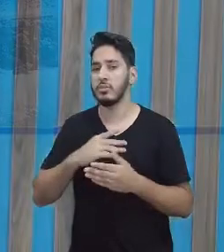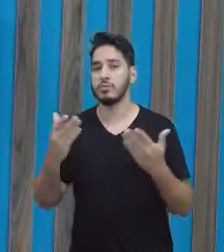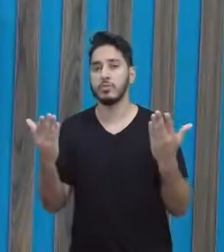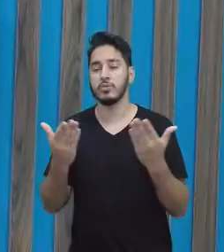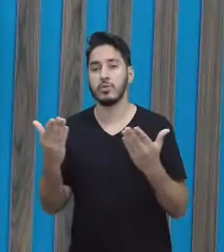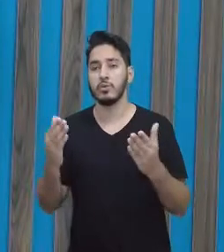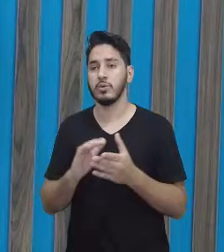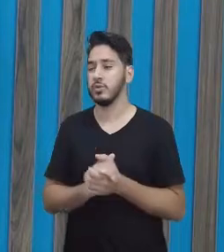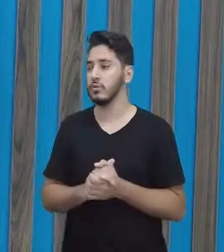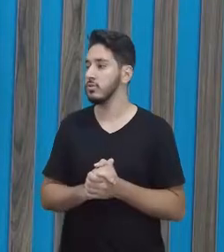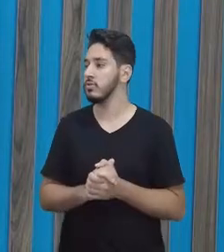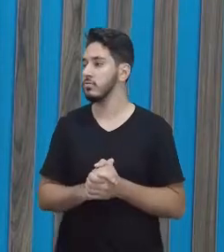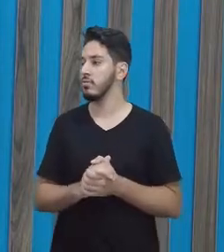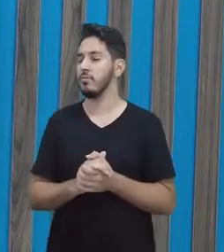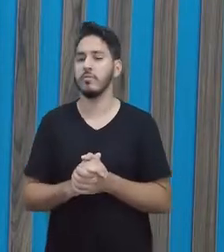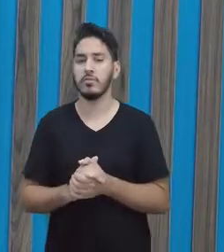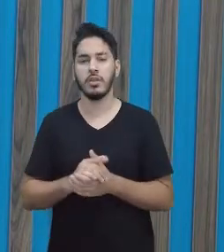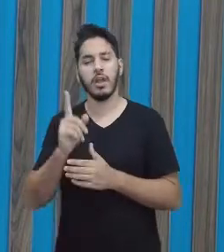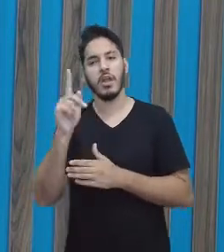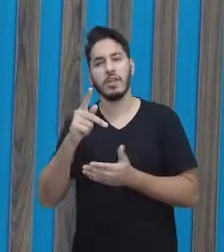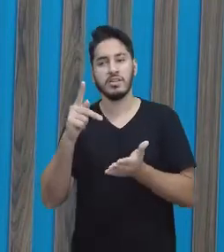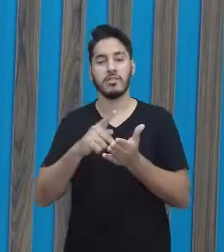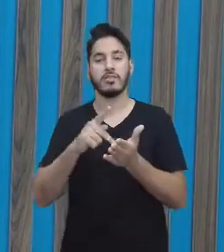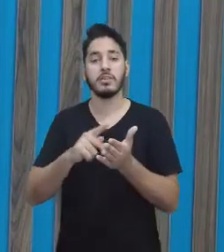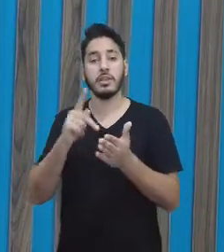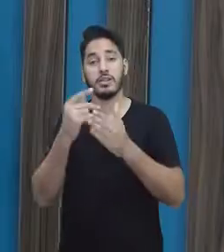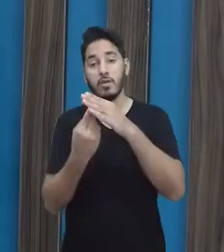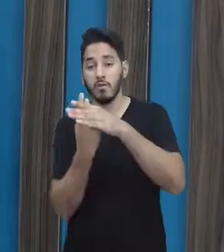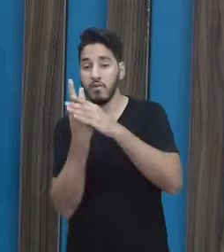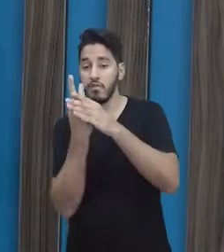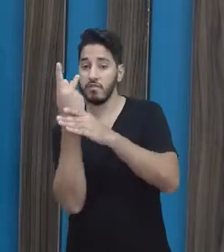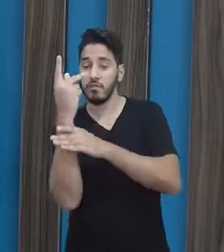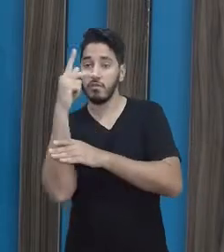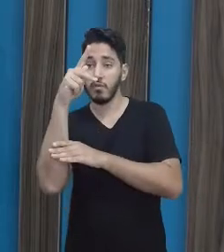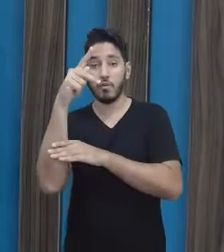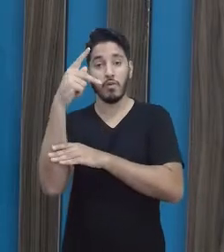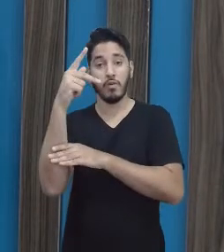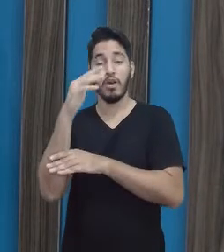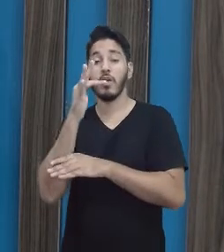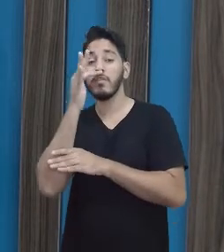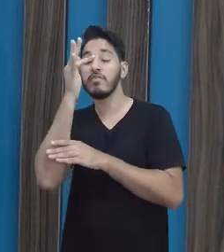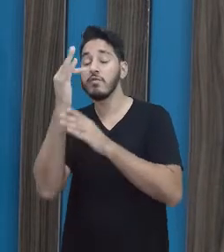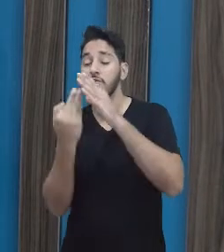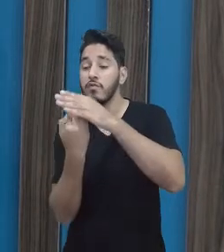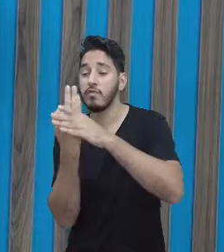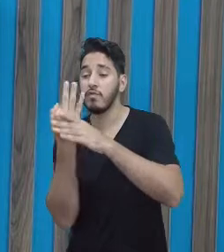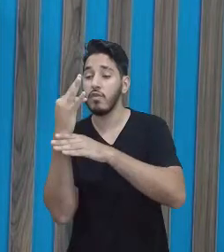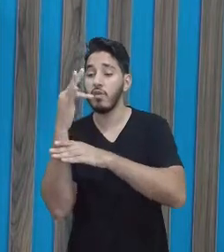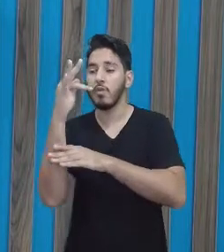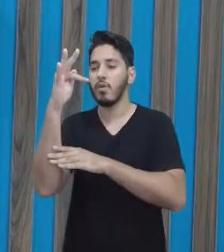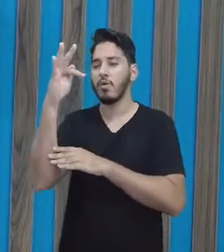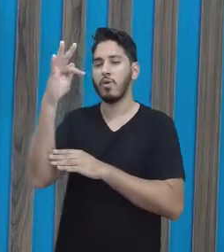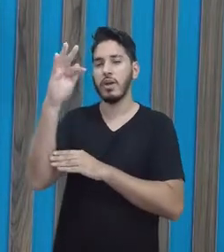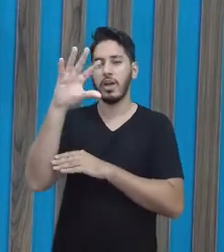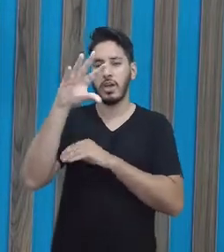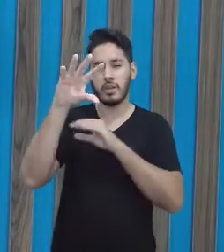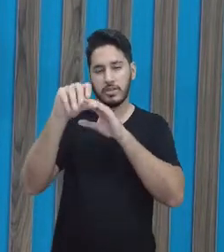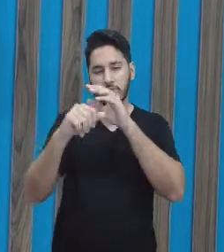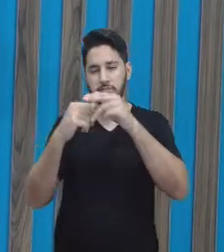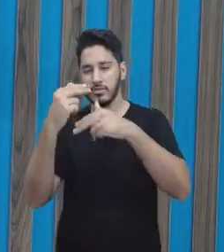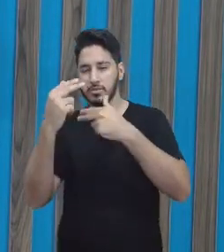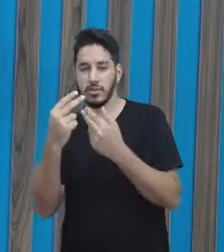dos cartões postais. Na verdade, uma planta. É uma flor, né? É uma flor. É uma flor, mas ele juntou também com elementos das rosas